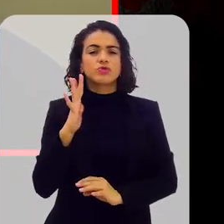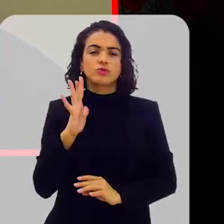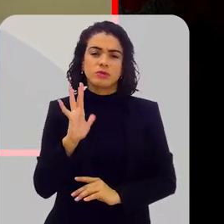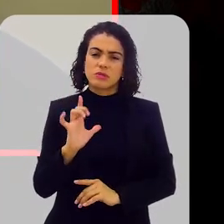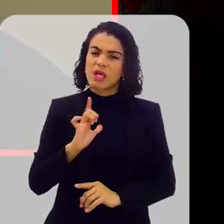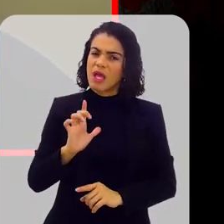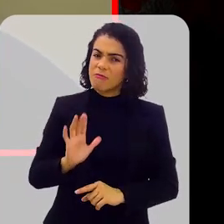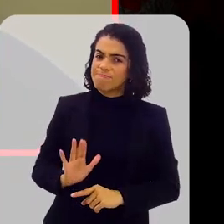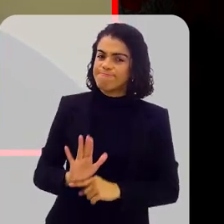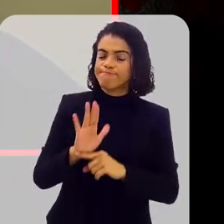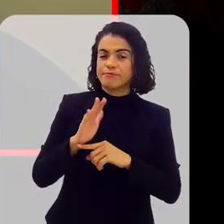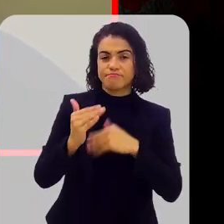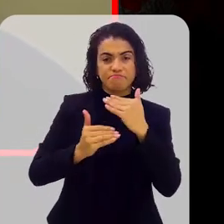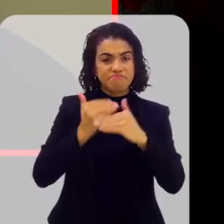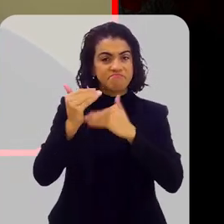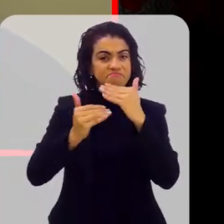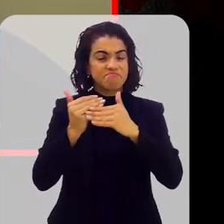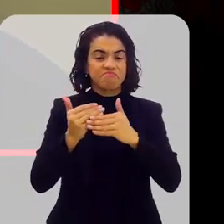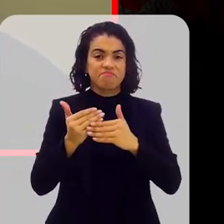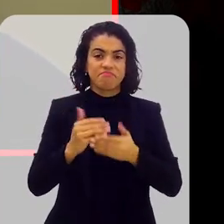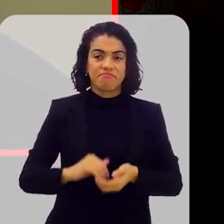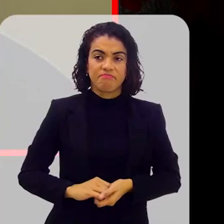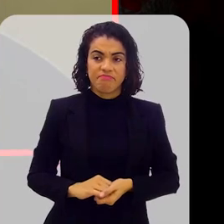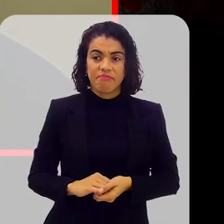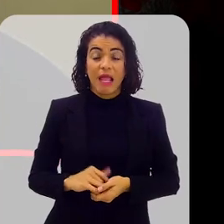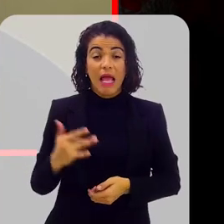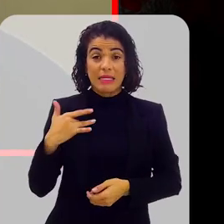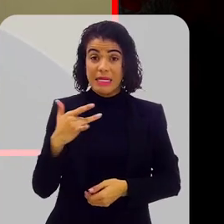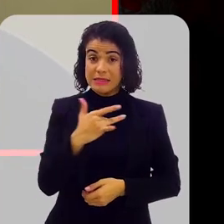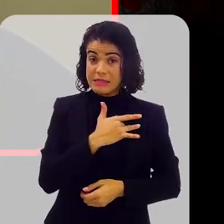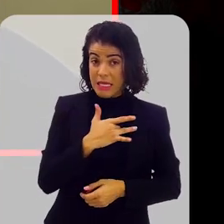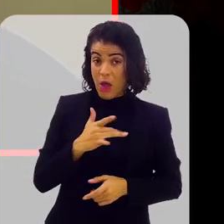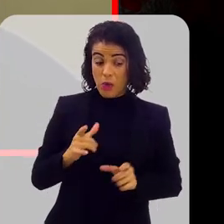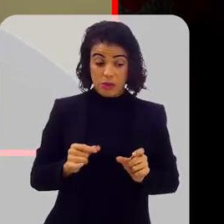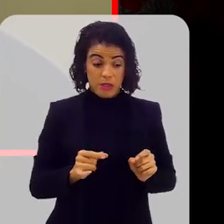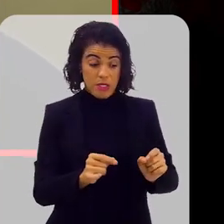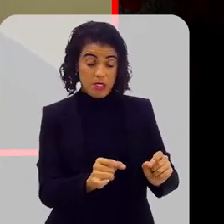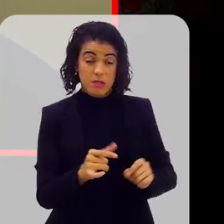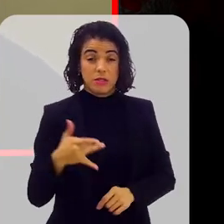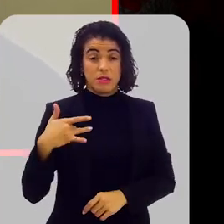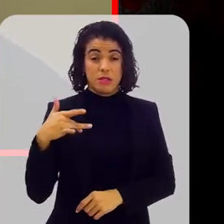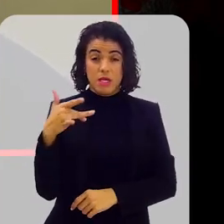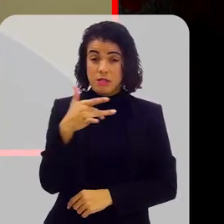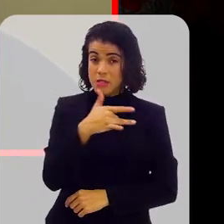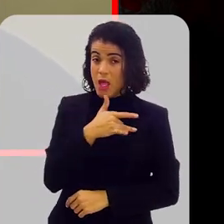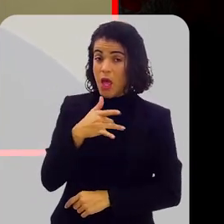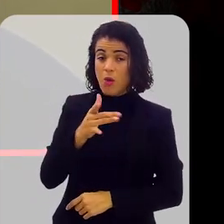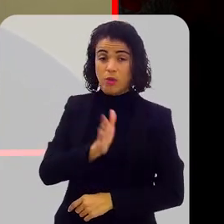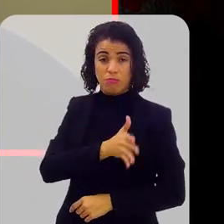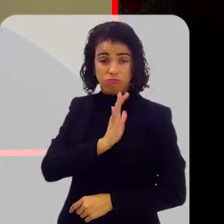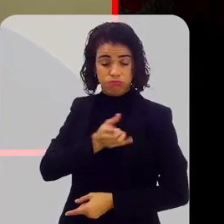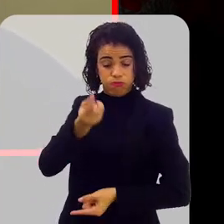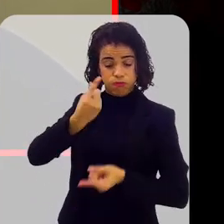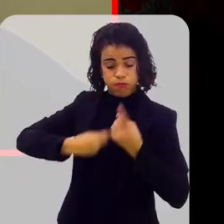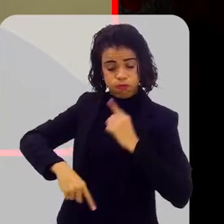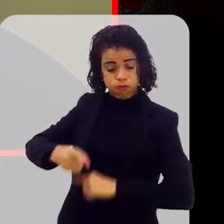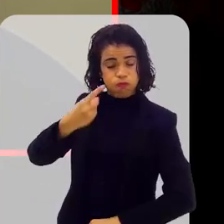acho que isso tem um impacto enorme na sua saúde globalmente, na sua saúde oncológica, na sua